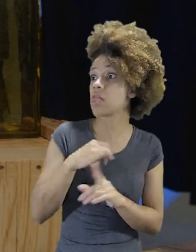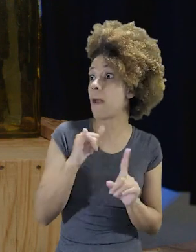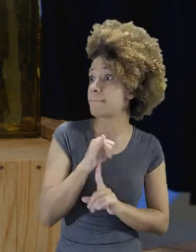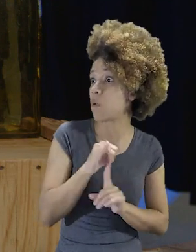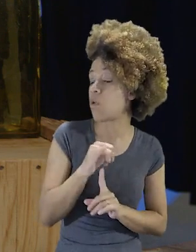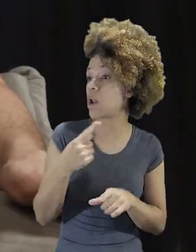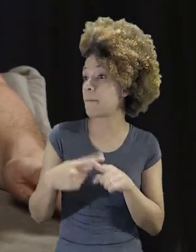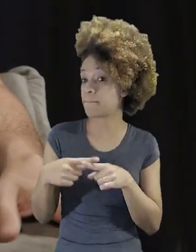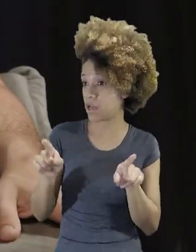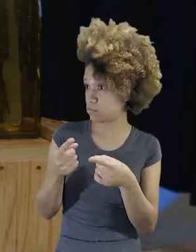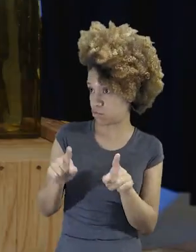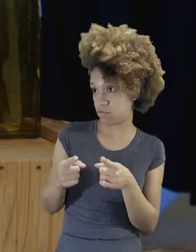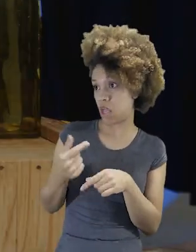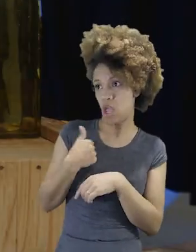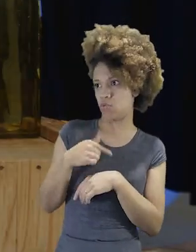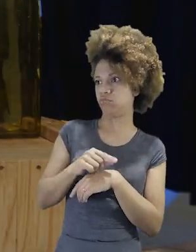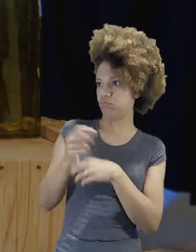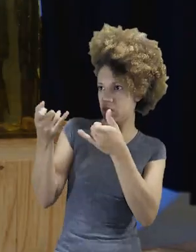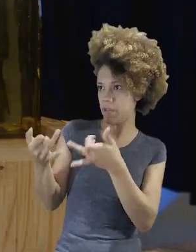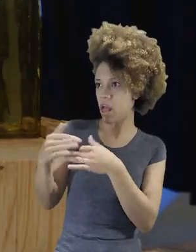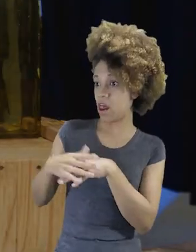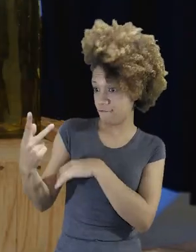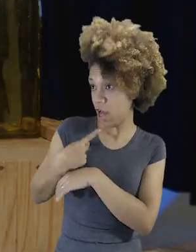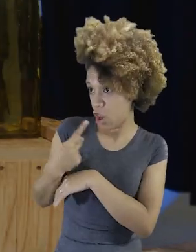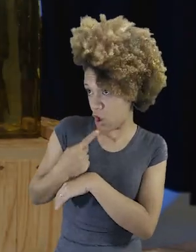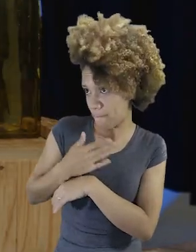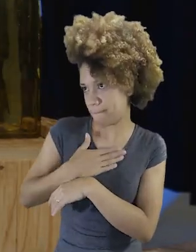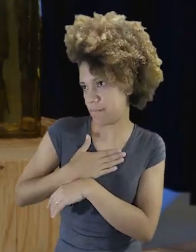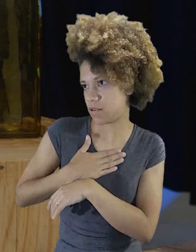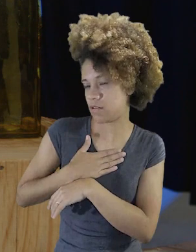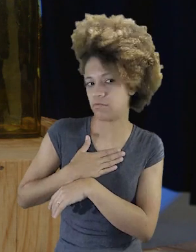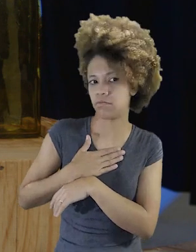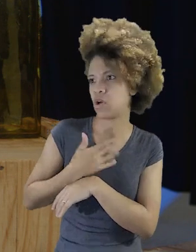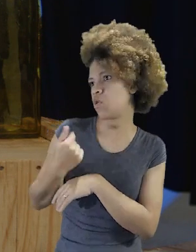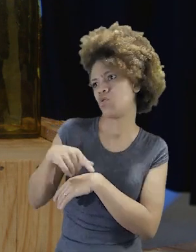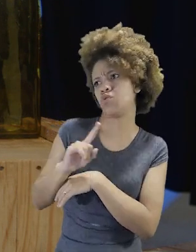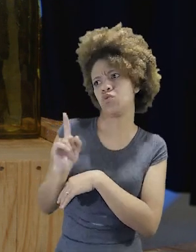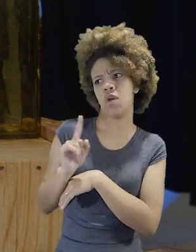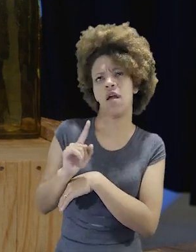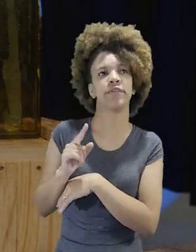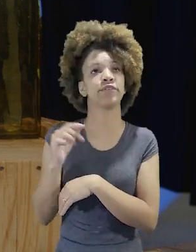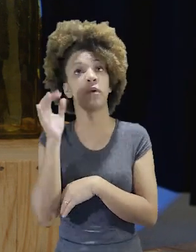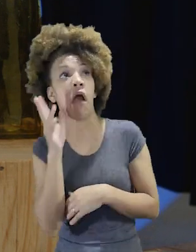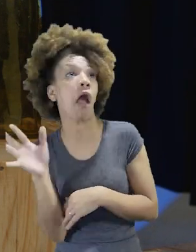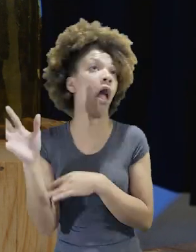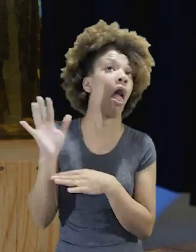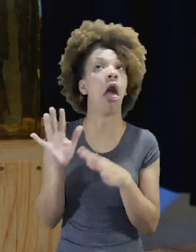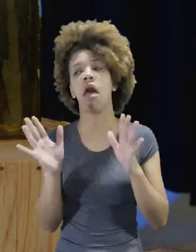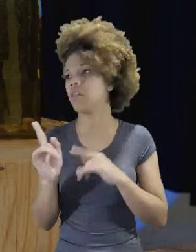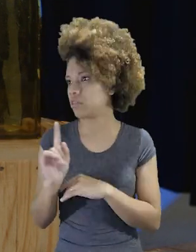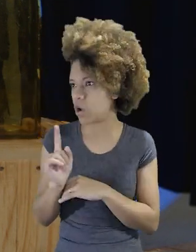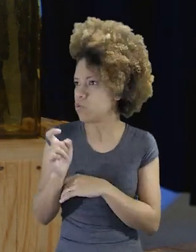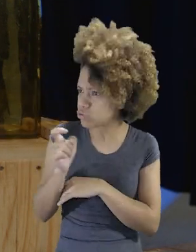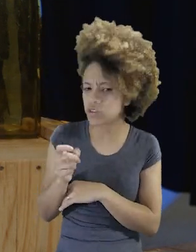dele é isso não isso eu não tô dizendo eh ele falou isso para mim as coisas que eu falo tá ligado não é que eu tiro do meu rabo